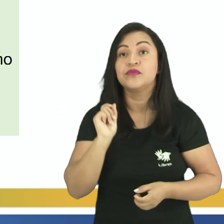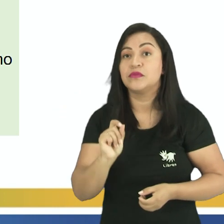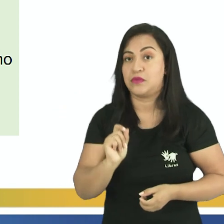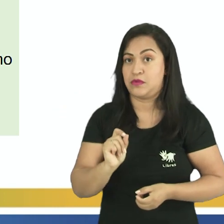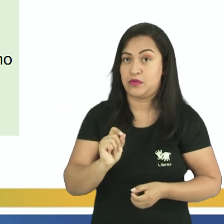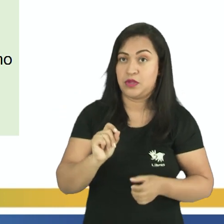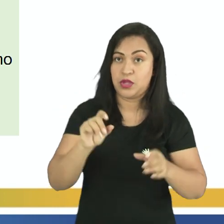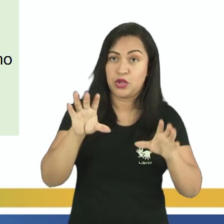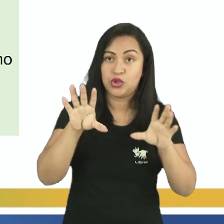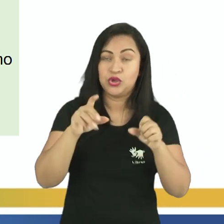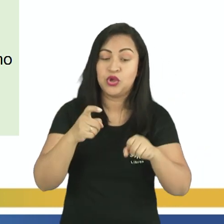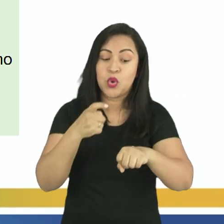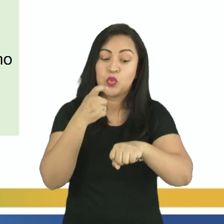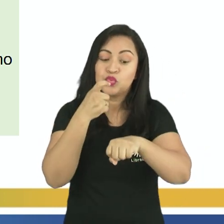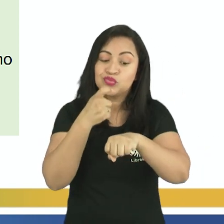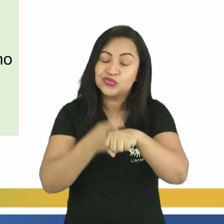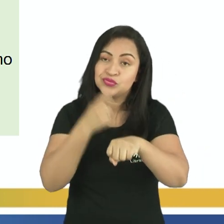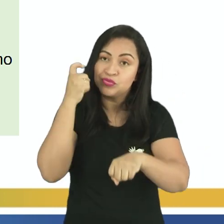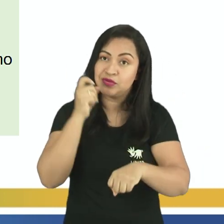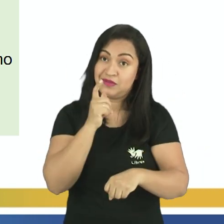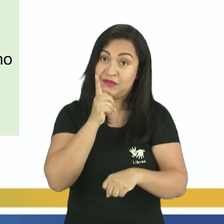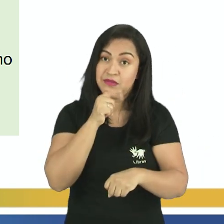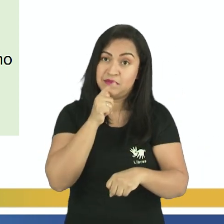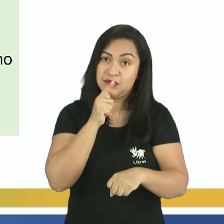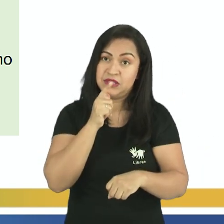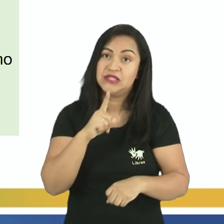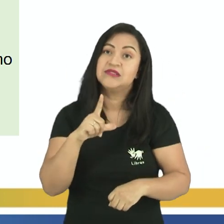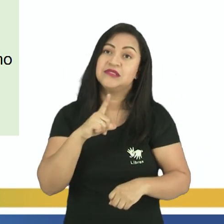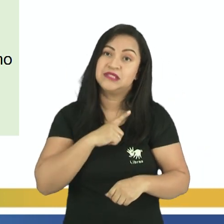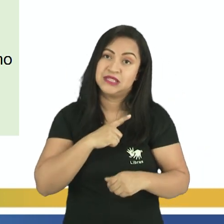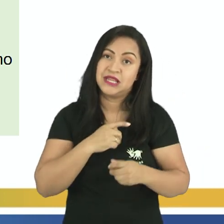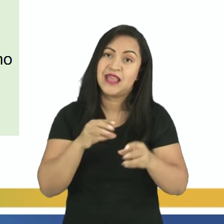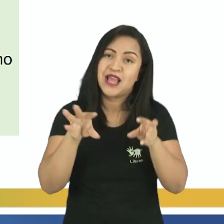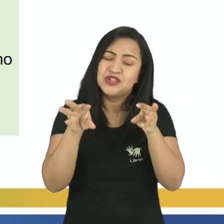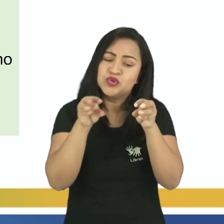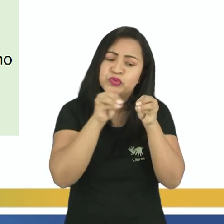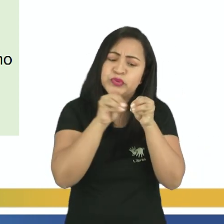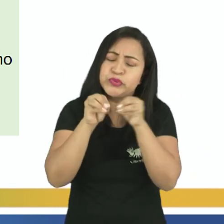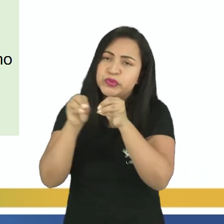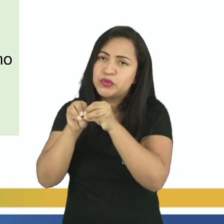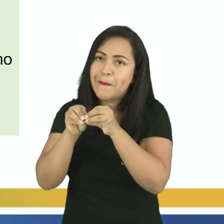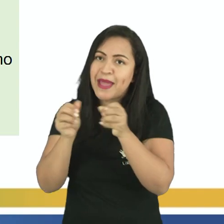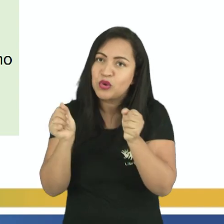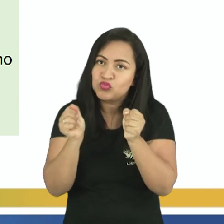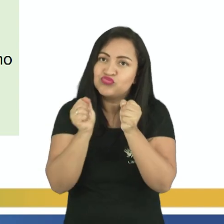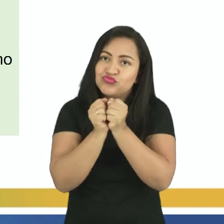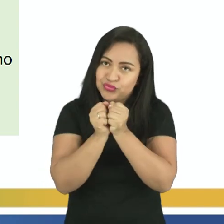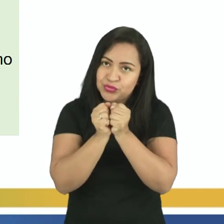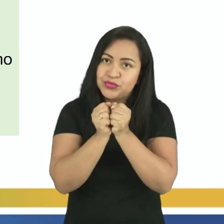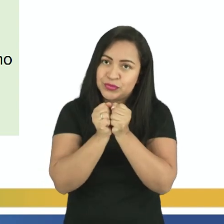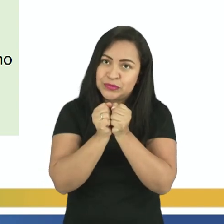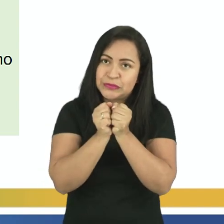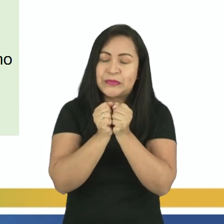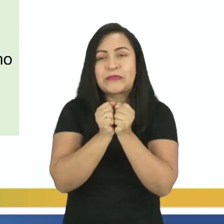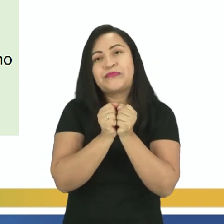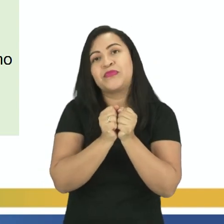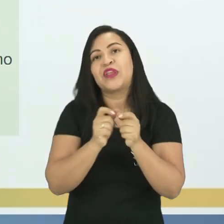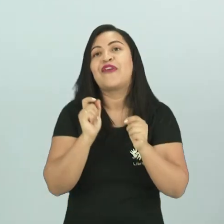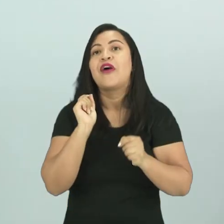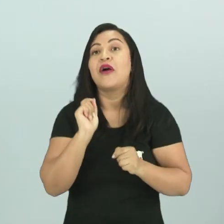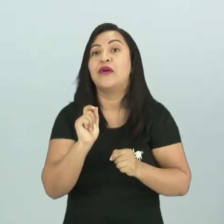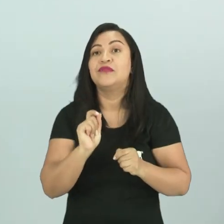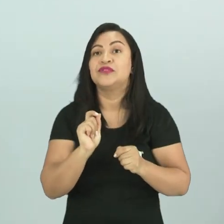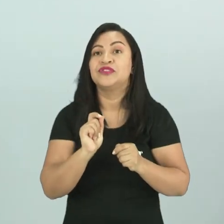gases, de sólidos e líquidos terem as suas partículas mais agregadas, mais próximas, faz com